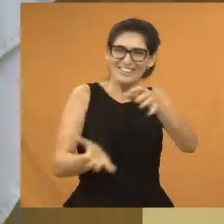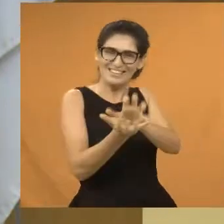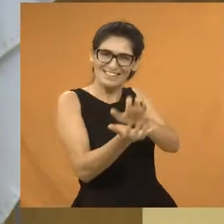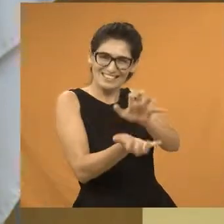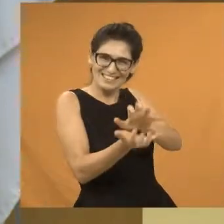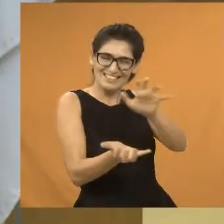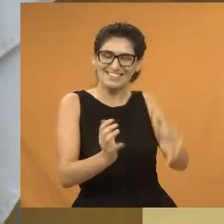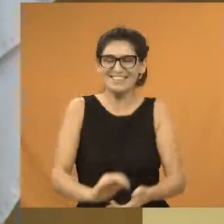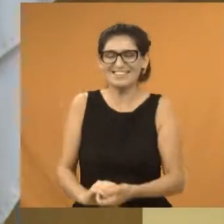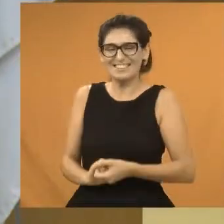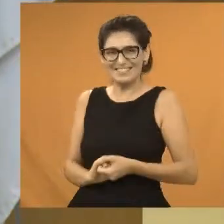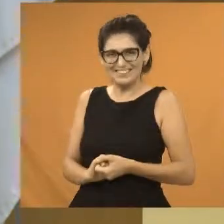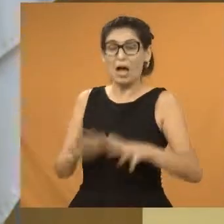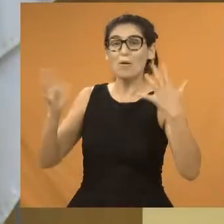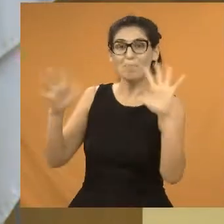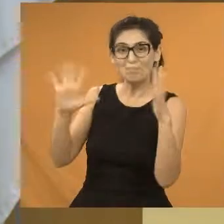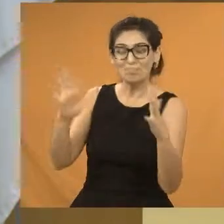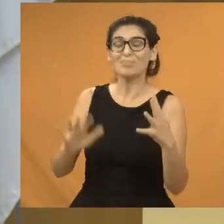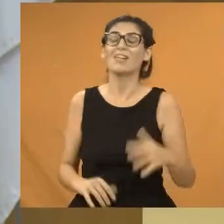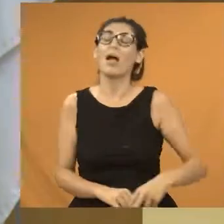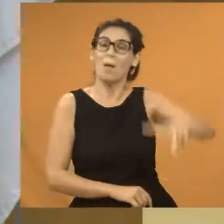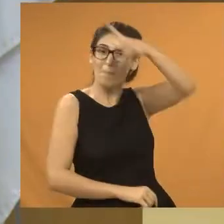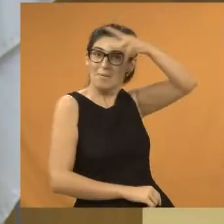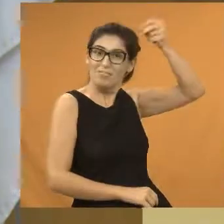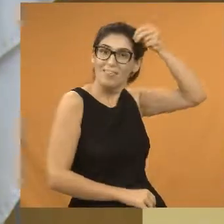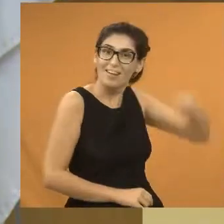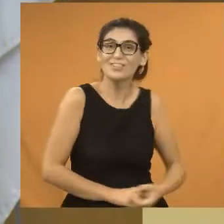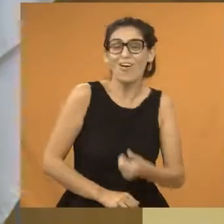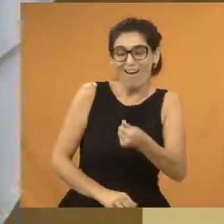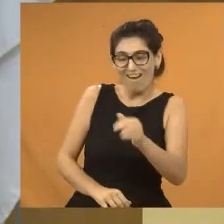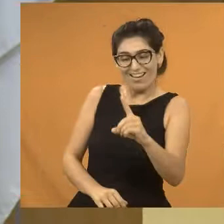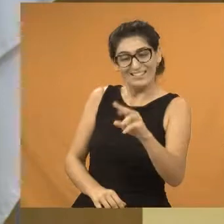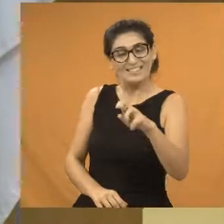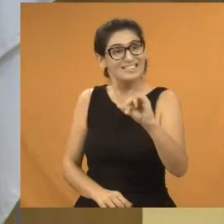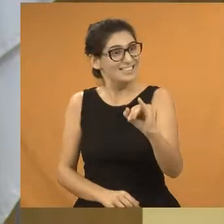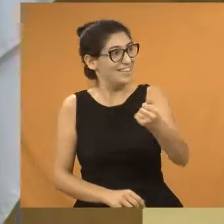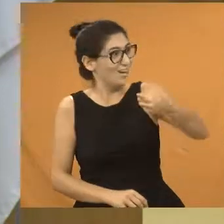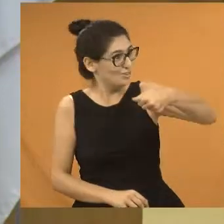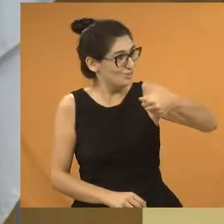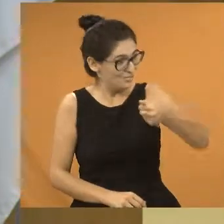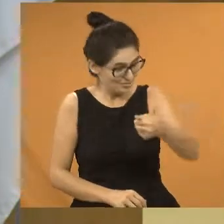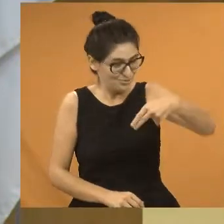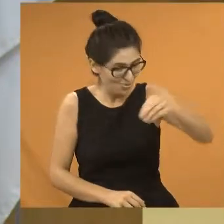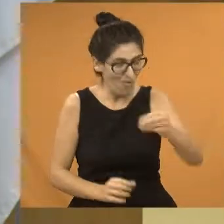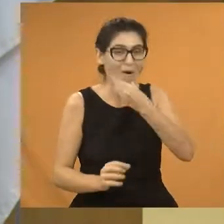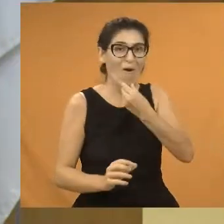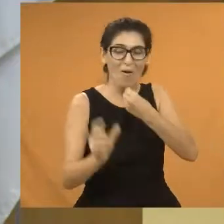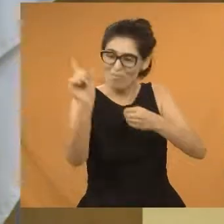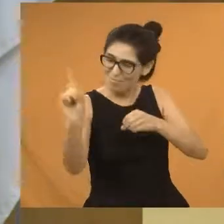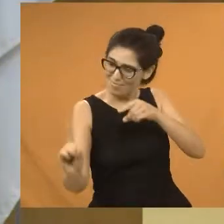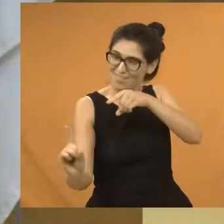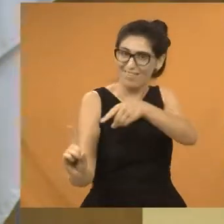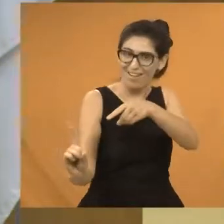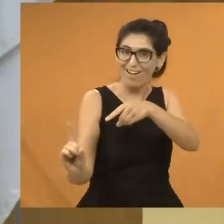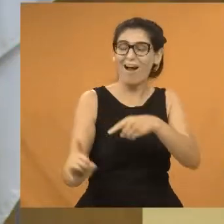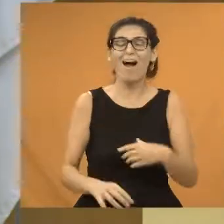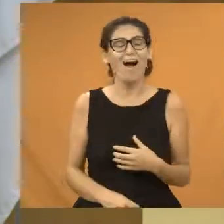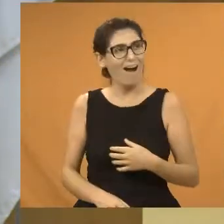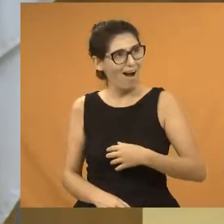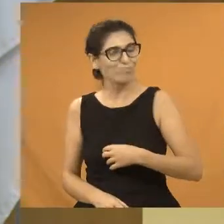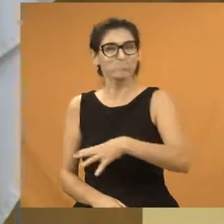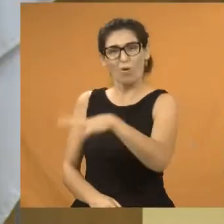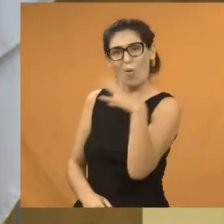Paulinho, o prefeito do seu partido, o Adriano Leite. Tive o prazer de conhecer